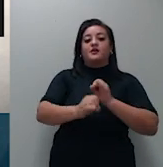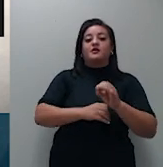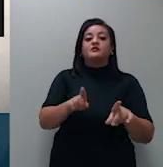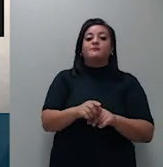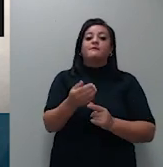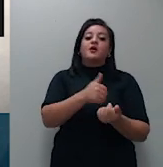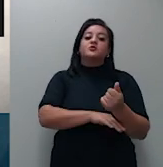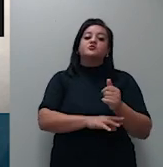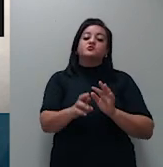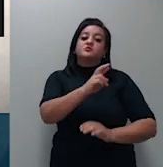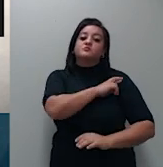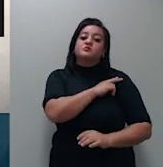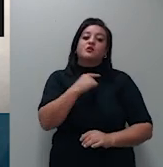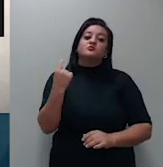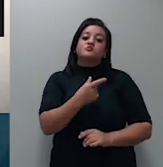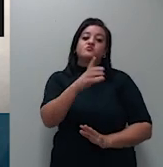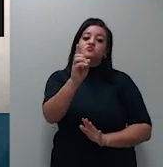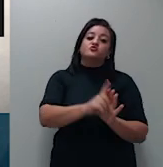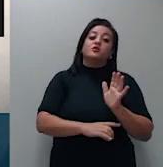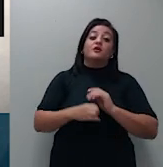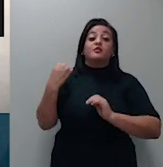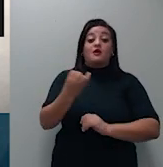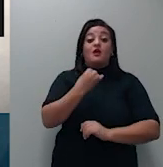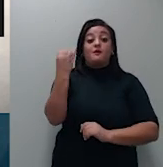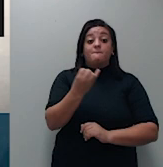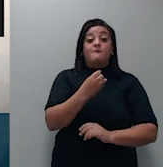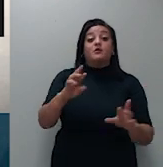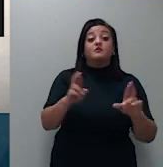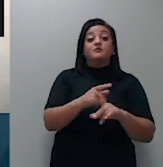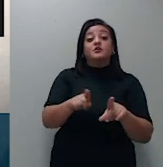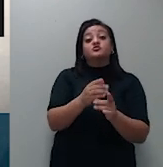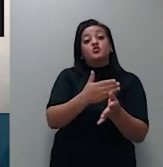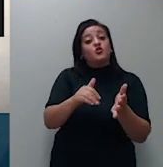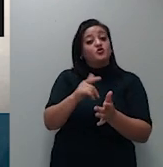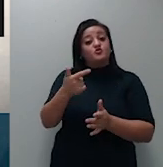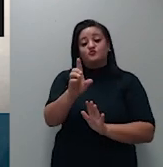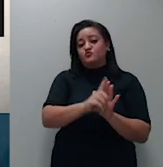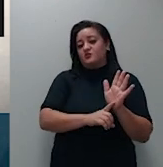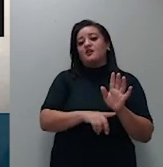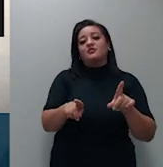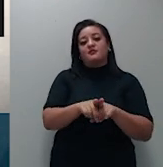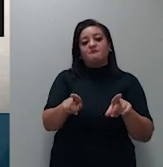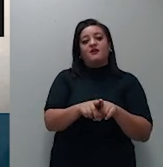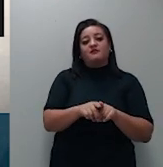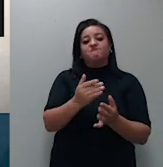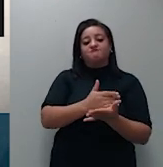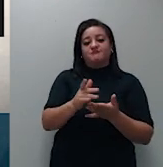de um único direito fundamental de todos os outros a livre iniciativa